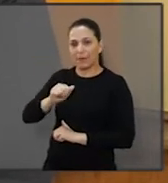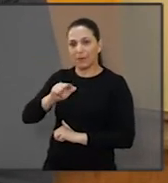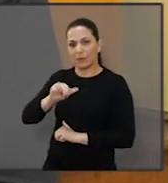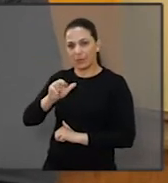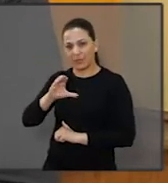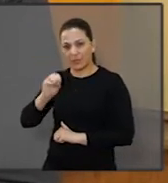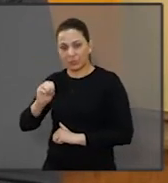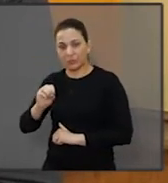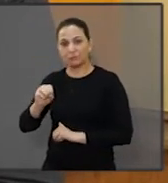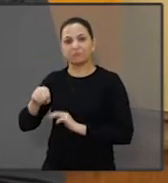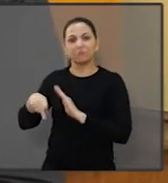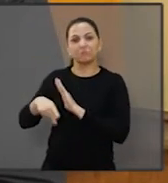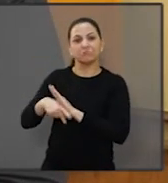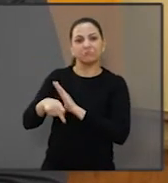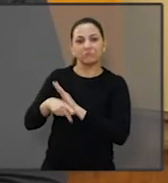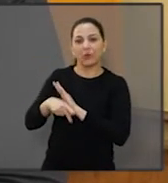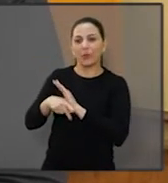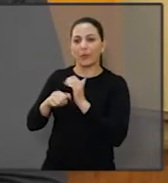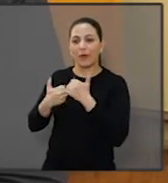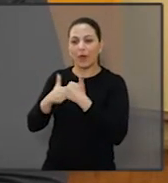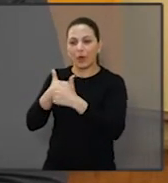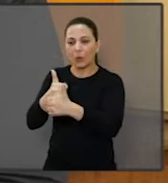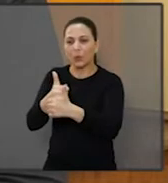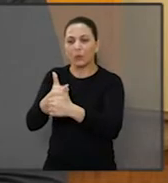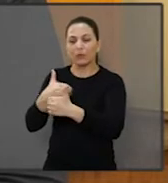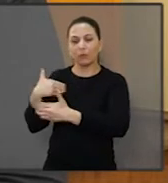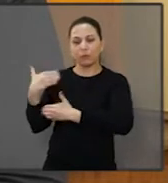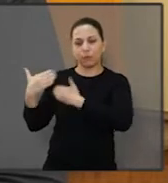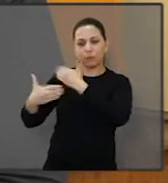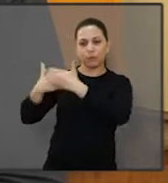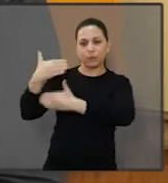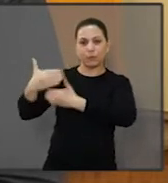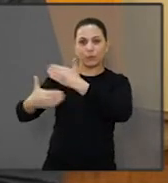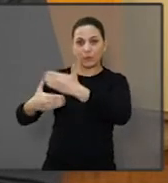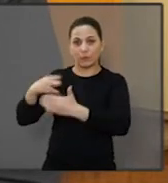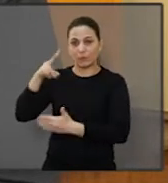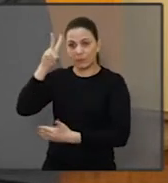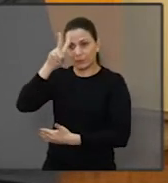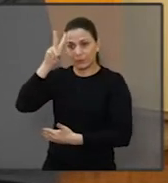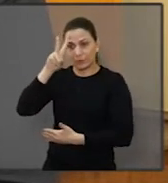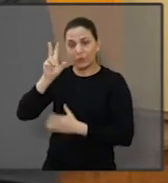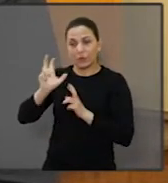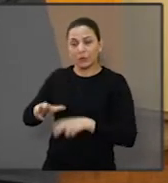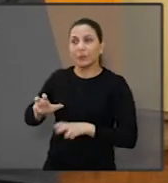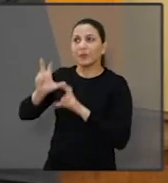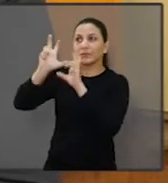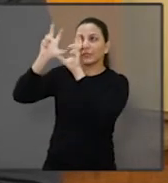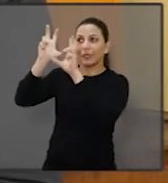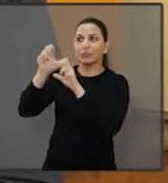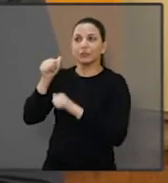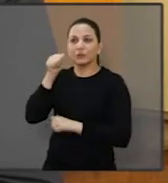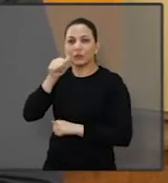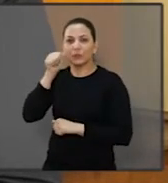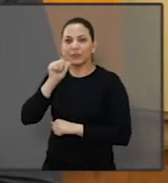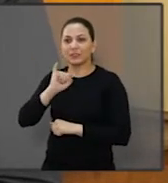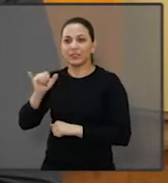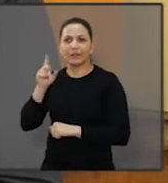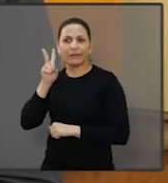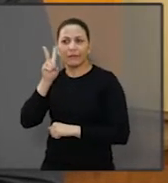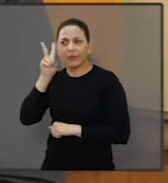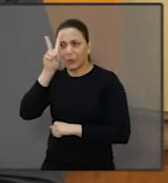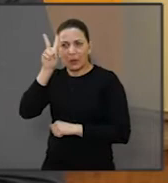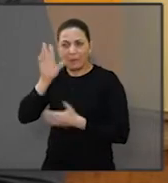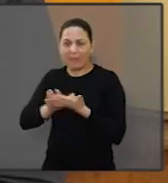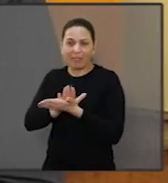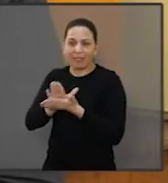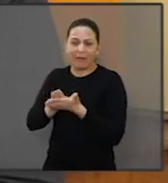de Indaiatuba. Ele acompanha toda essa fase do basquete feminino e outros também. Então, assim, quando a gente não lembra, a